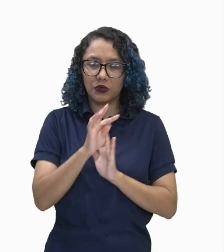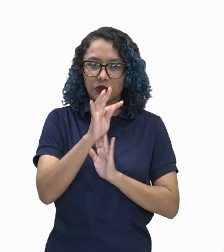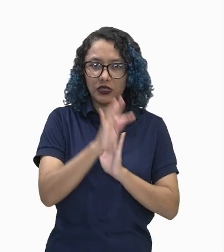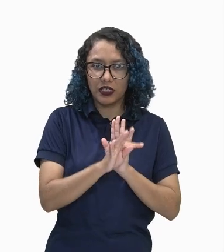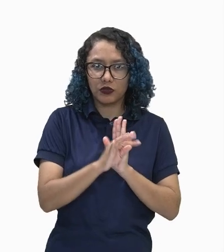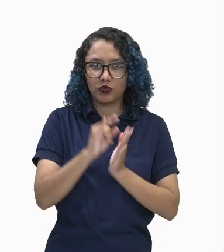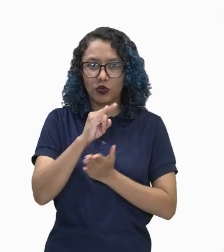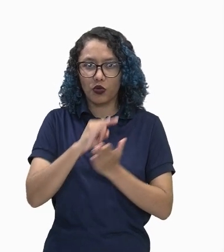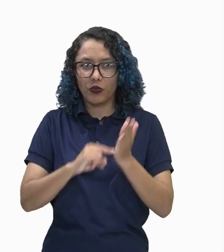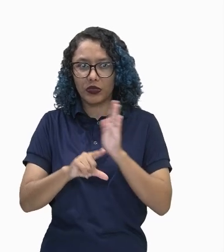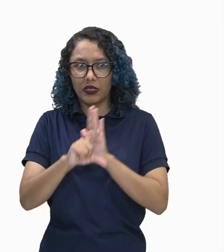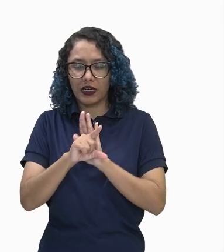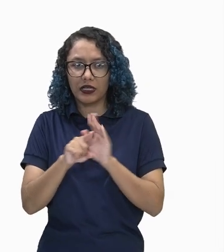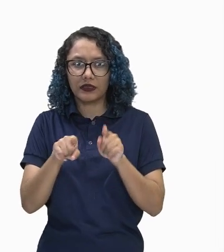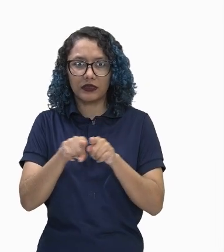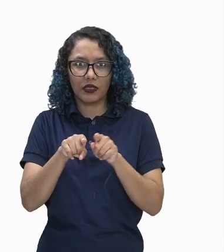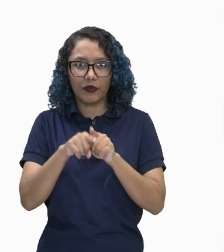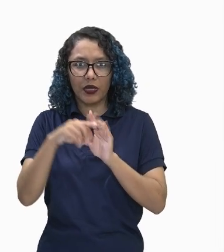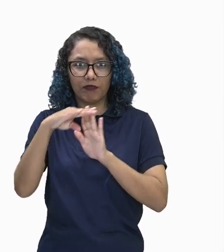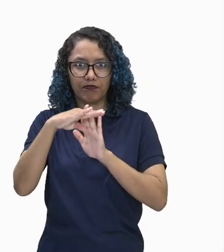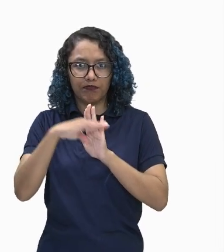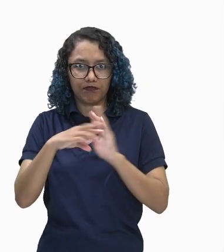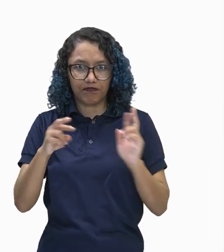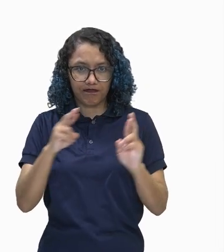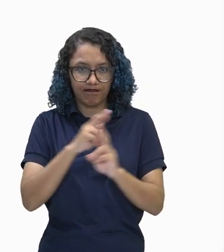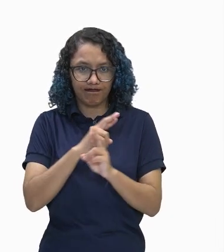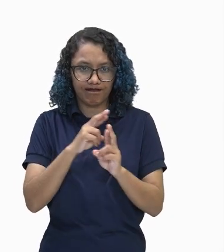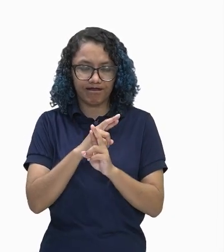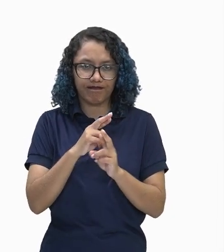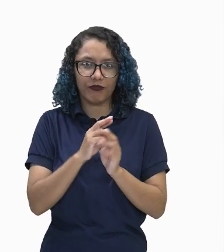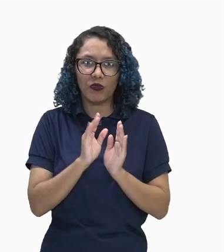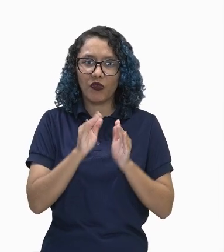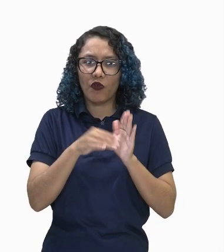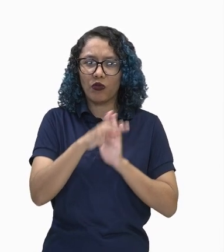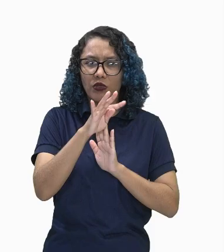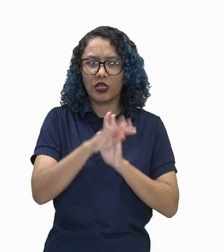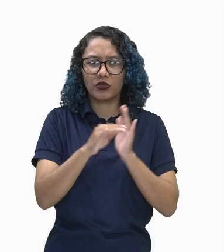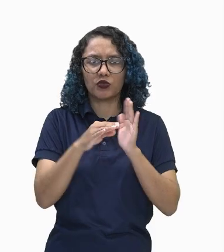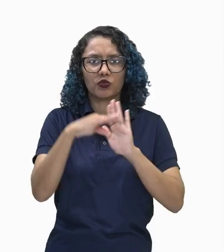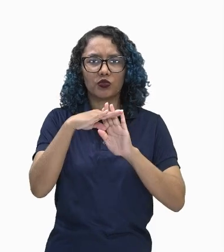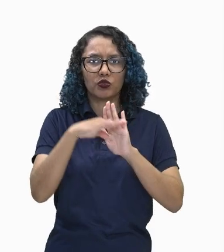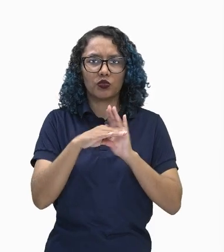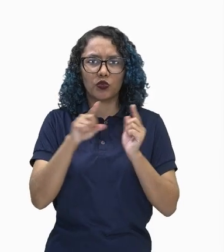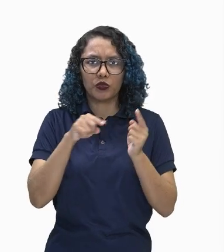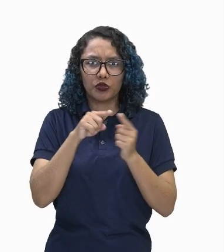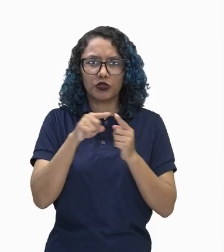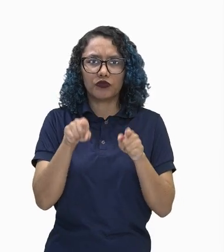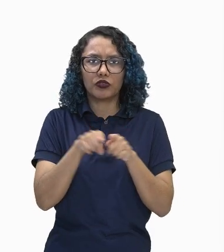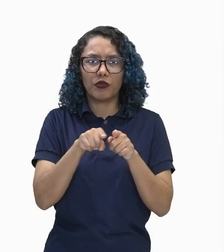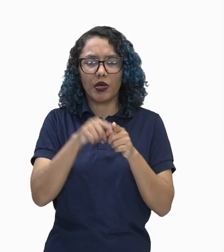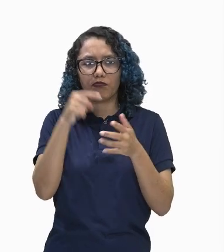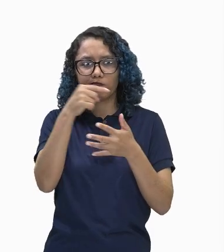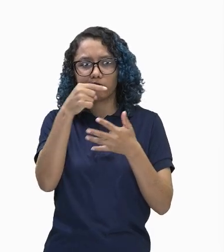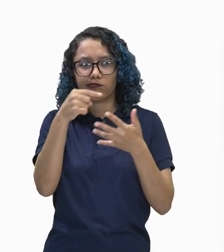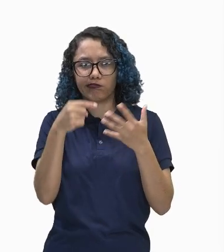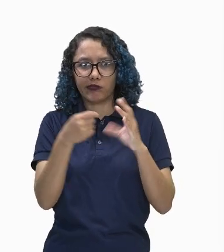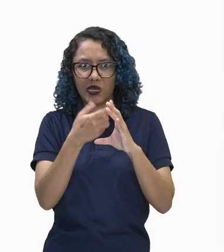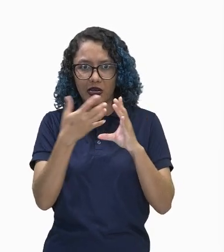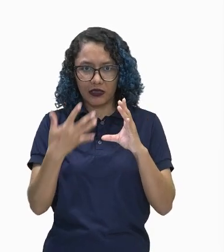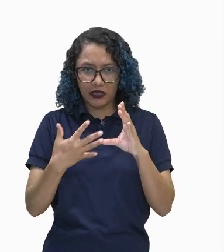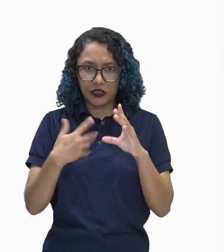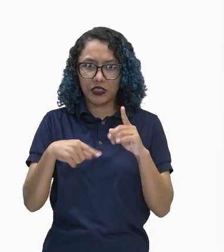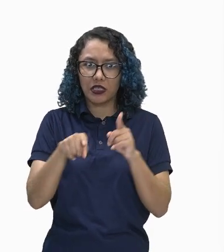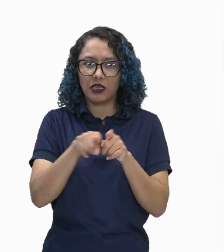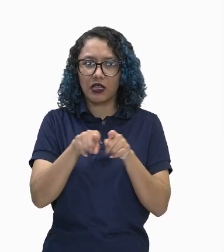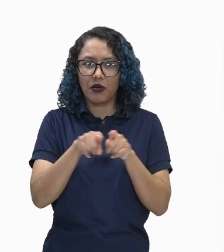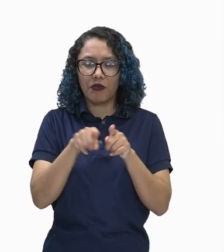legais e normativos. Texto normativo, objetivos, elementos constitutivos,